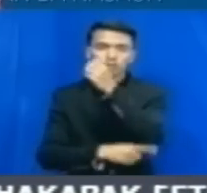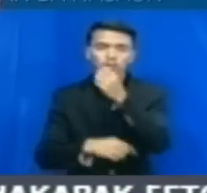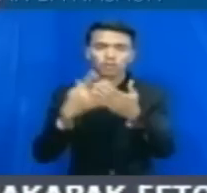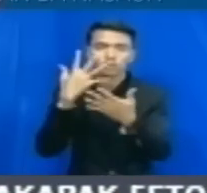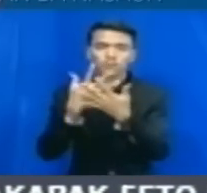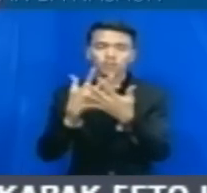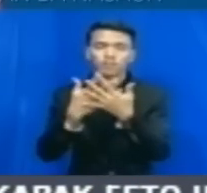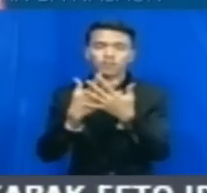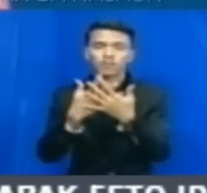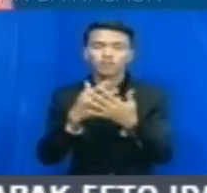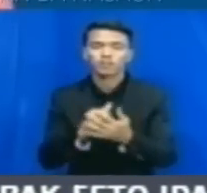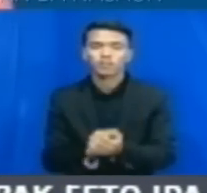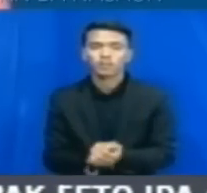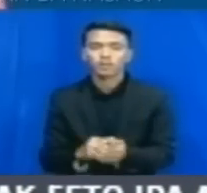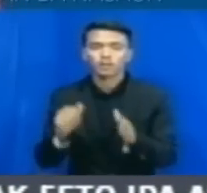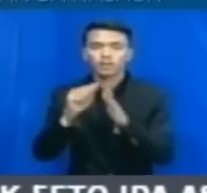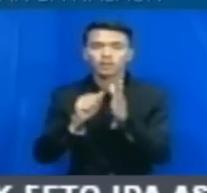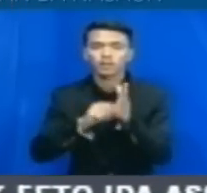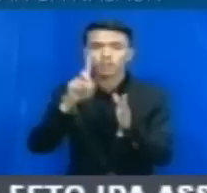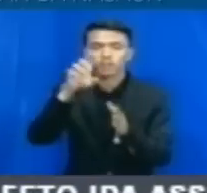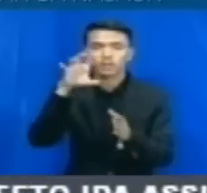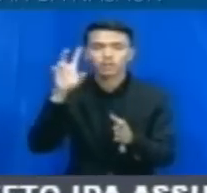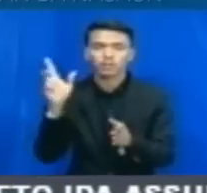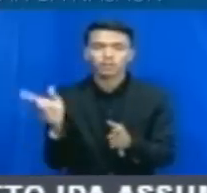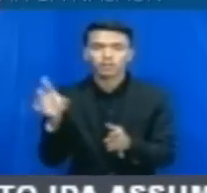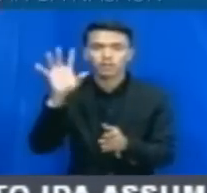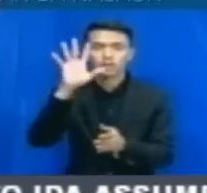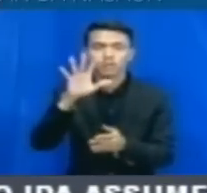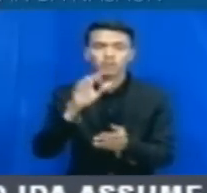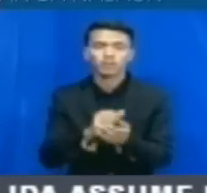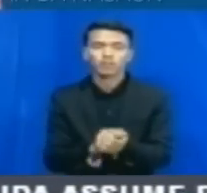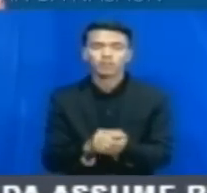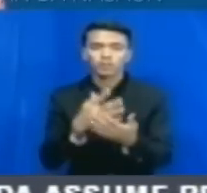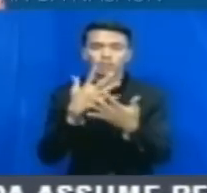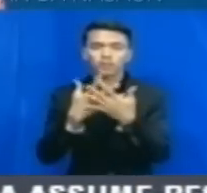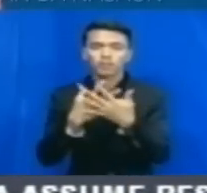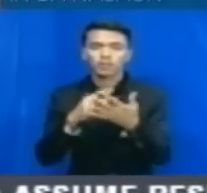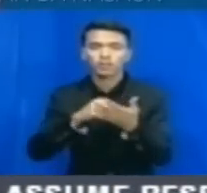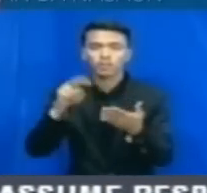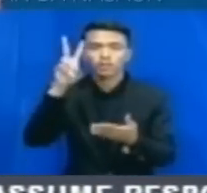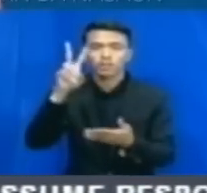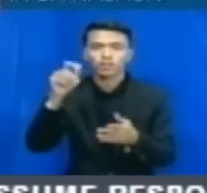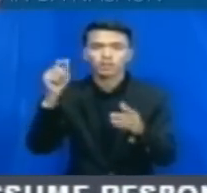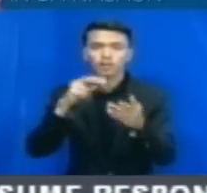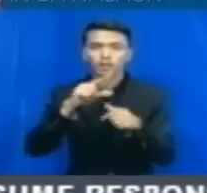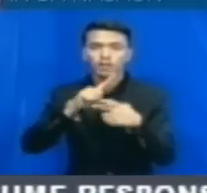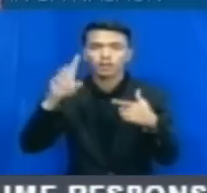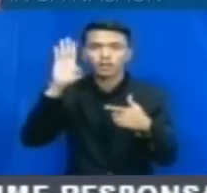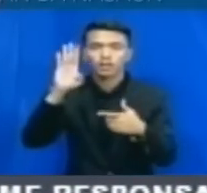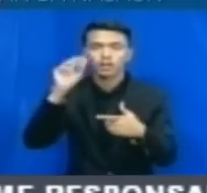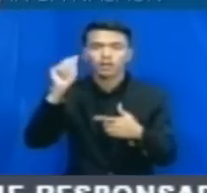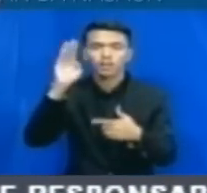preventiva. Prisão preventiva e artigo 195 moldura da prisão preventiva é no bane e a número 2 alina A, alina B, alina